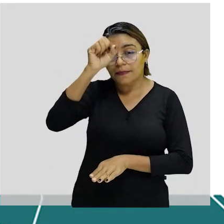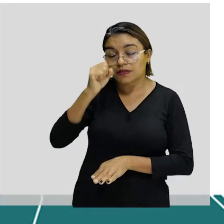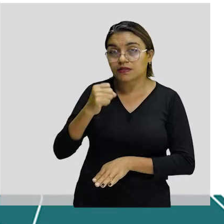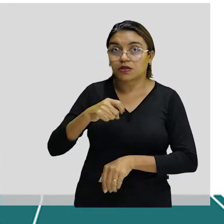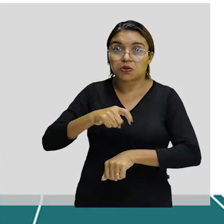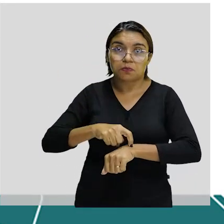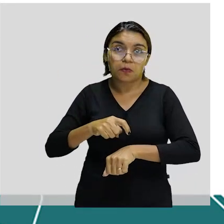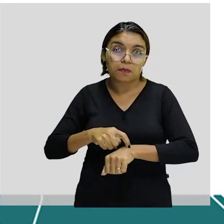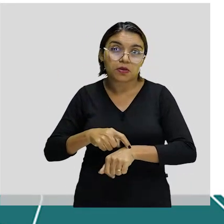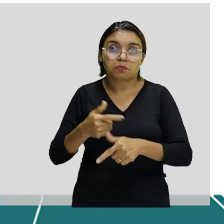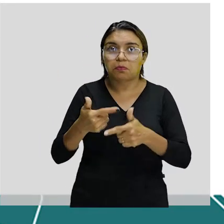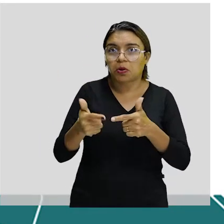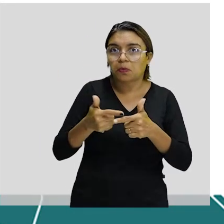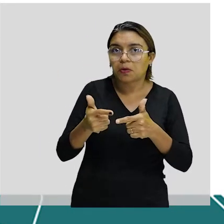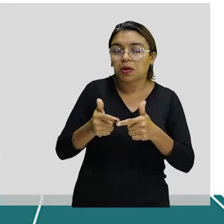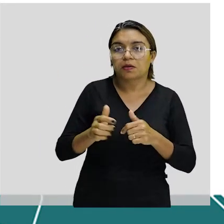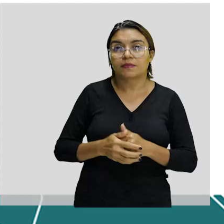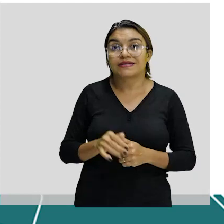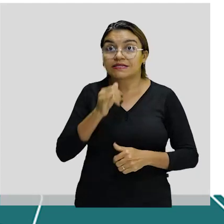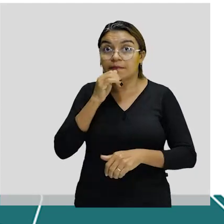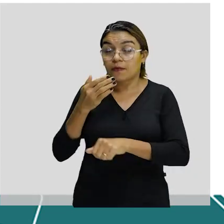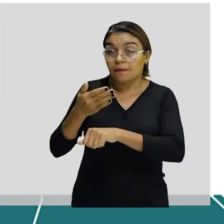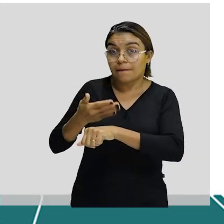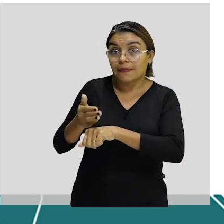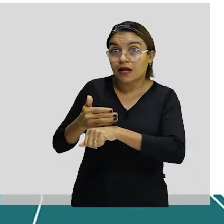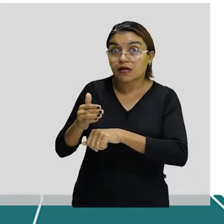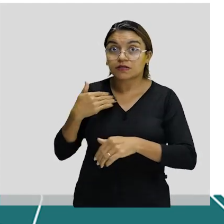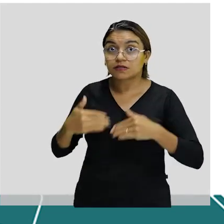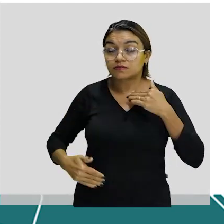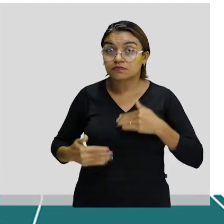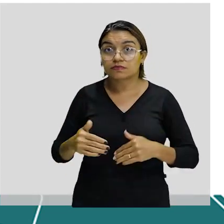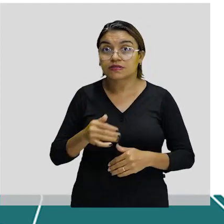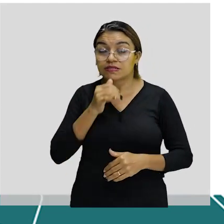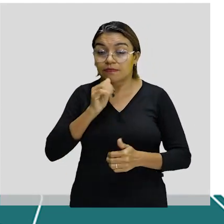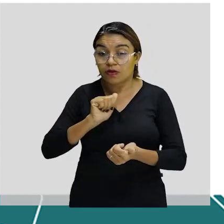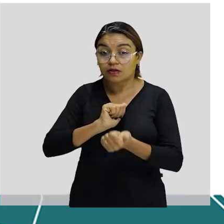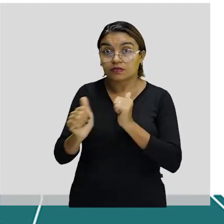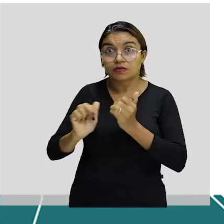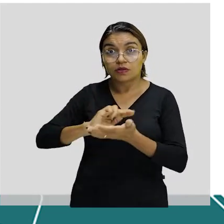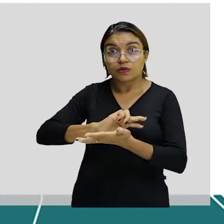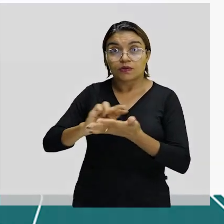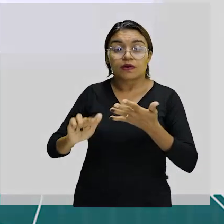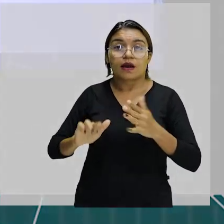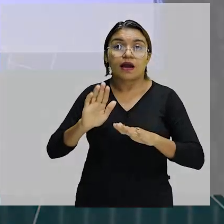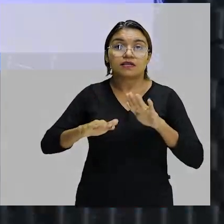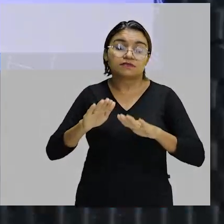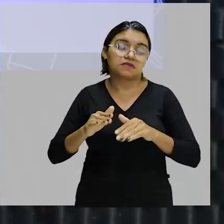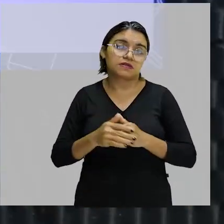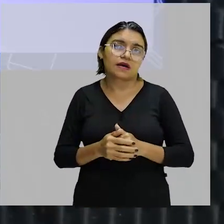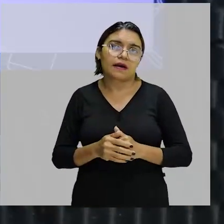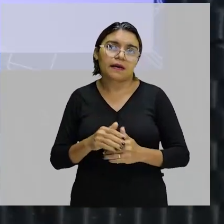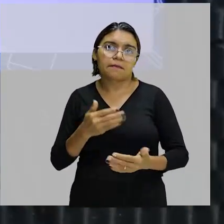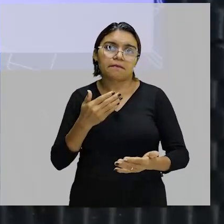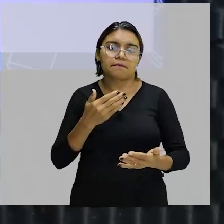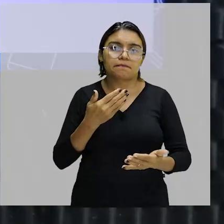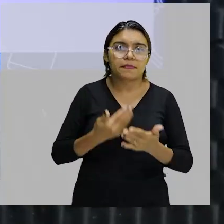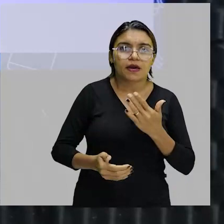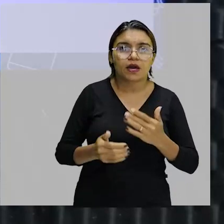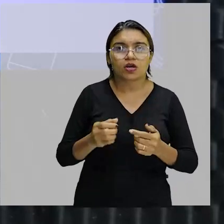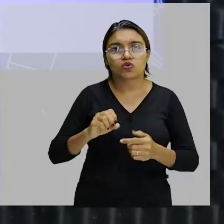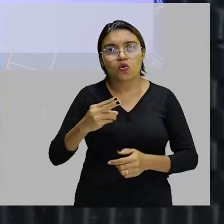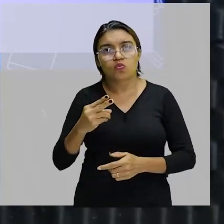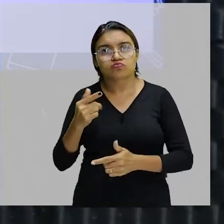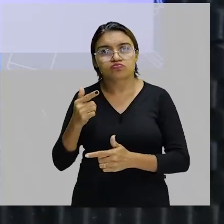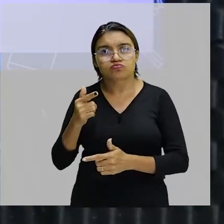fracassos. Na prática de atividades físicas, de atletismo, por exemplo, nem sempre o indivíduo ali ele vai ganhar, ele vai vencer. Nem sempre ele